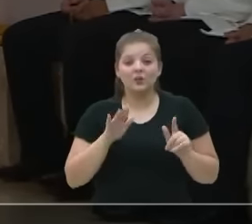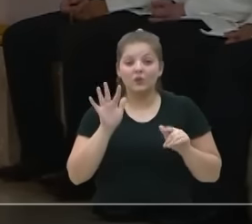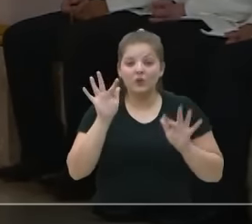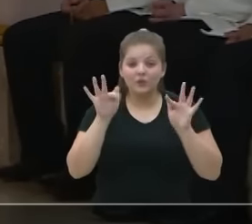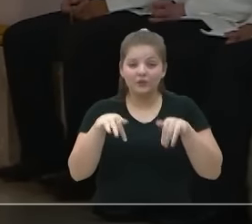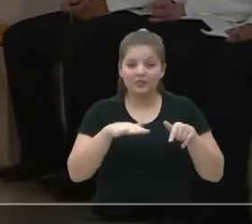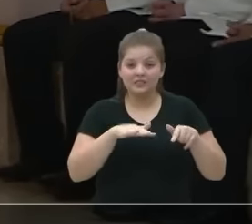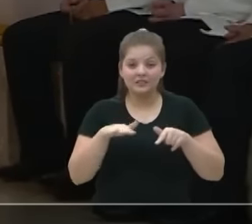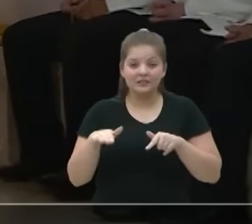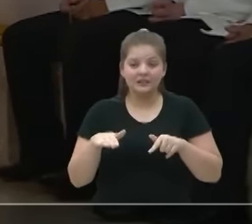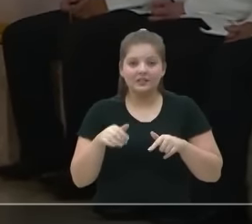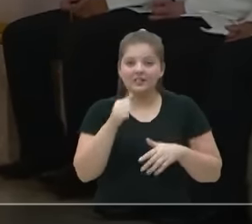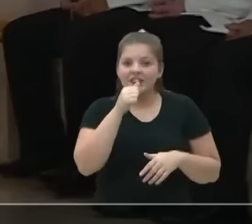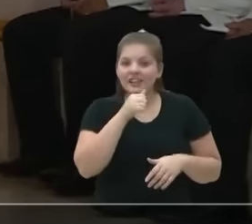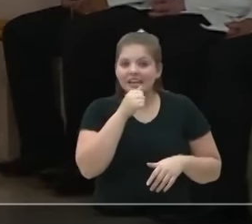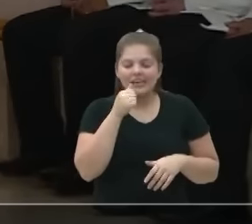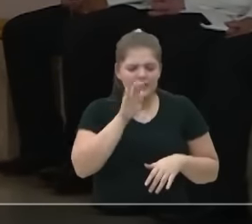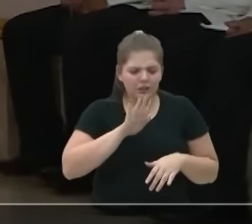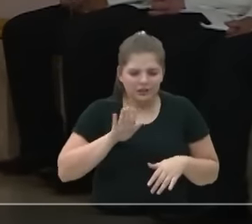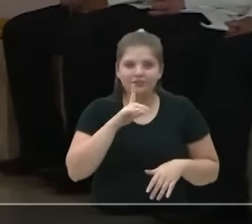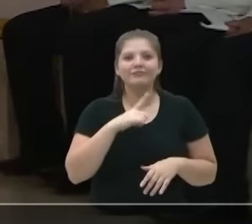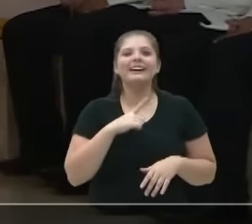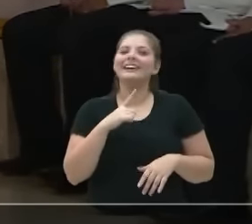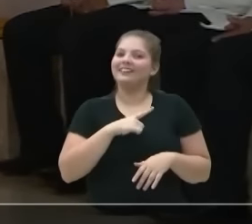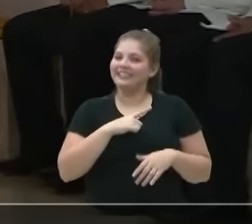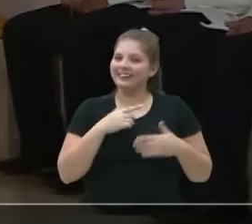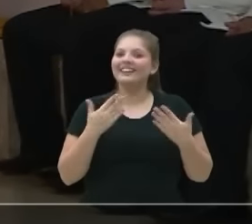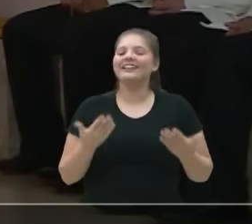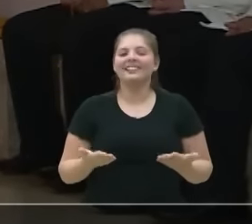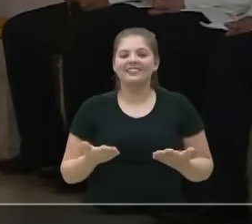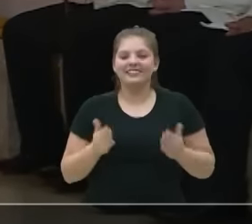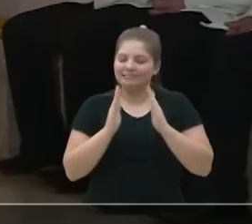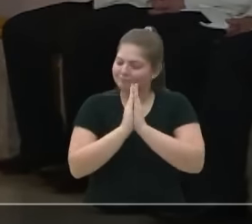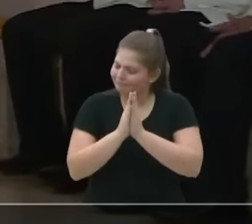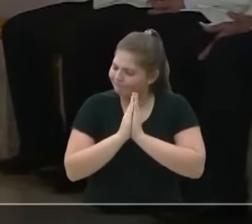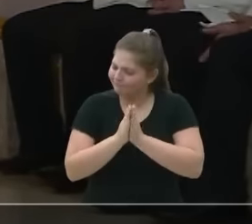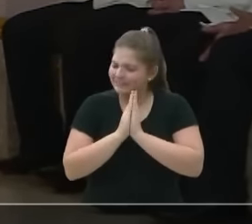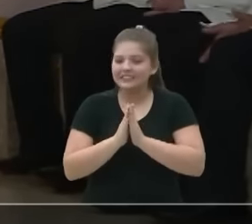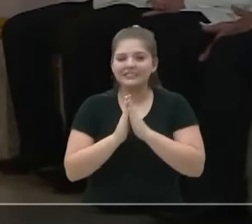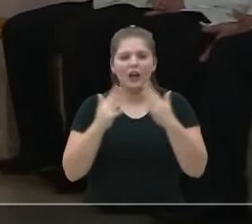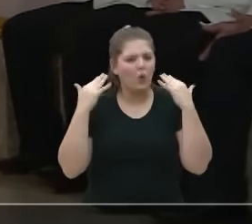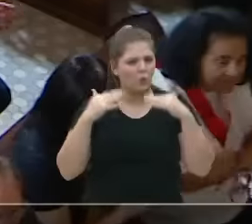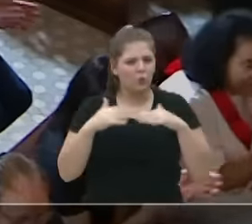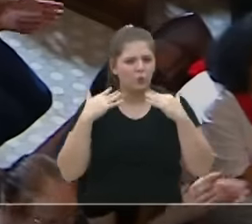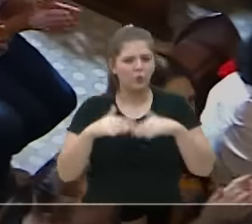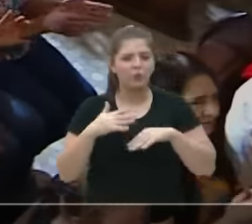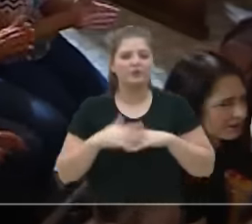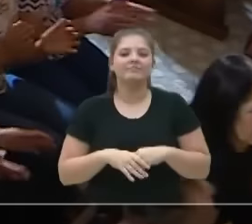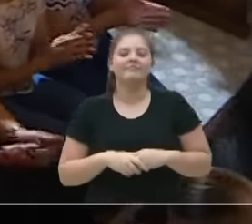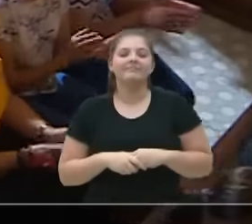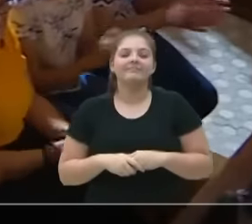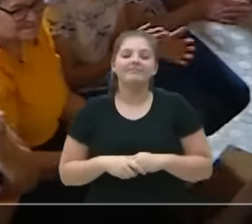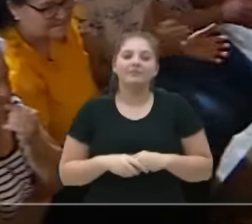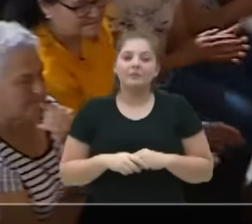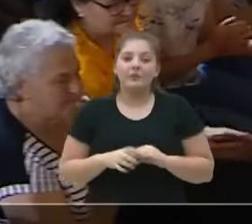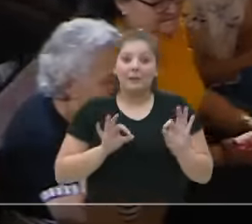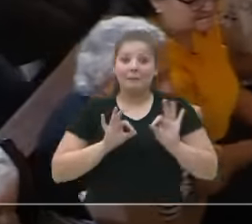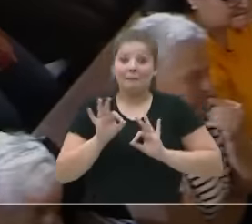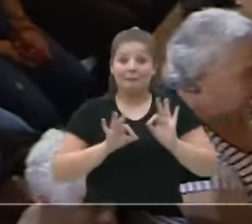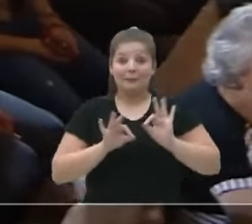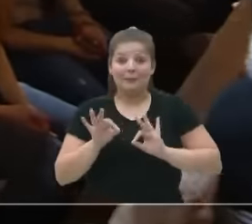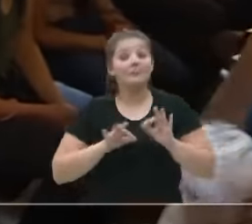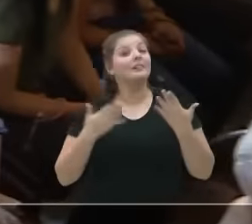ser um retiro, porque se depender de mim, meu filho, nós vamos rezar muito. É, se prepare os gogó